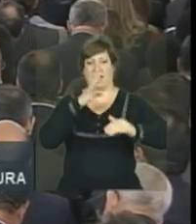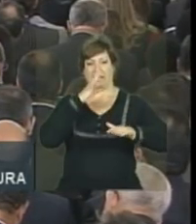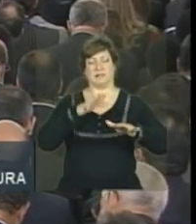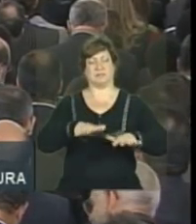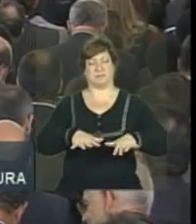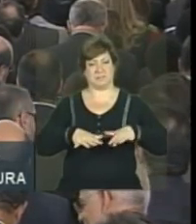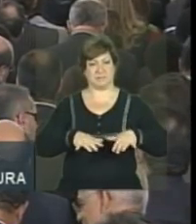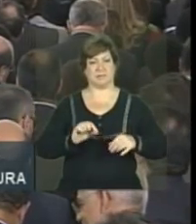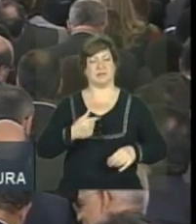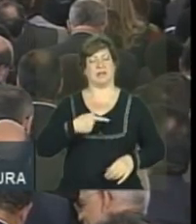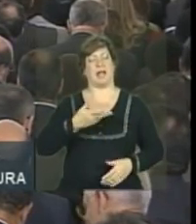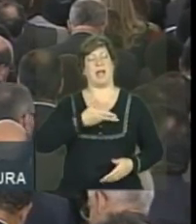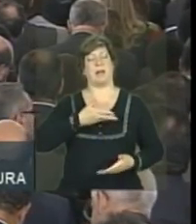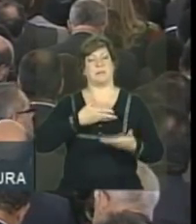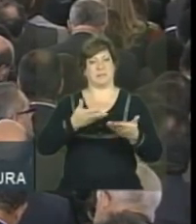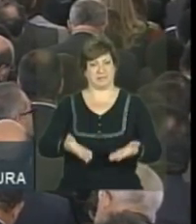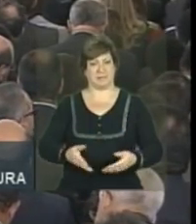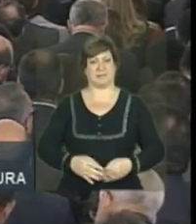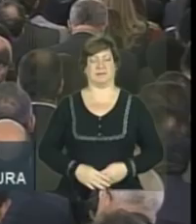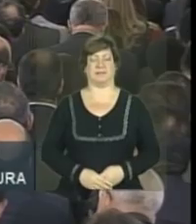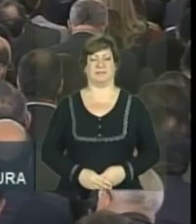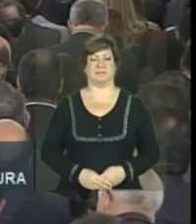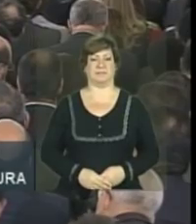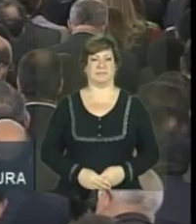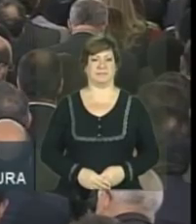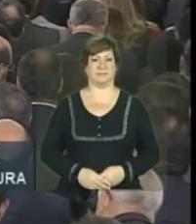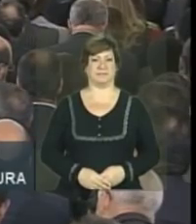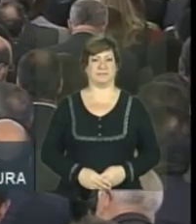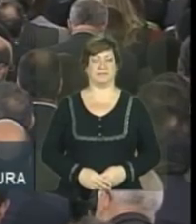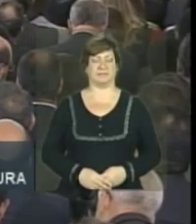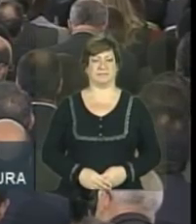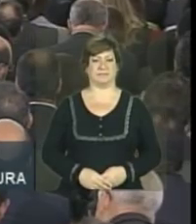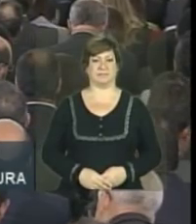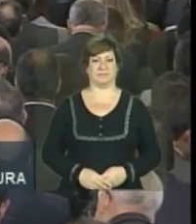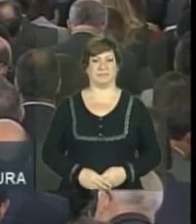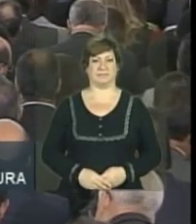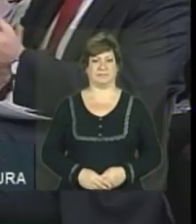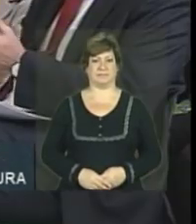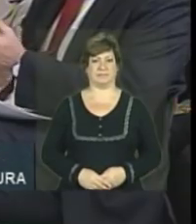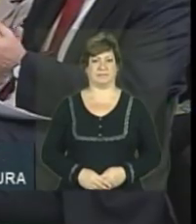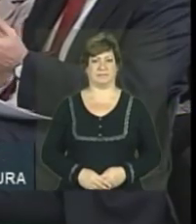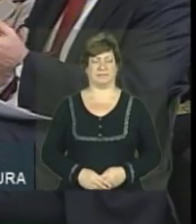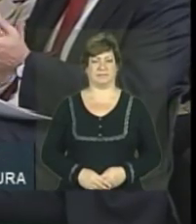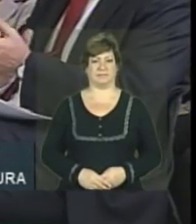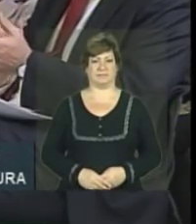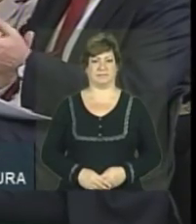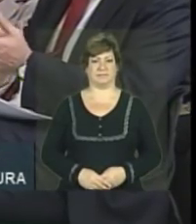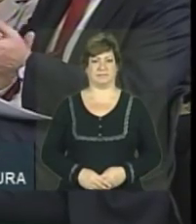admiração e da minha amizade.